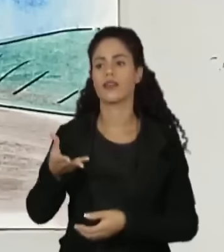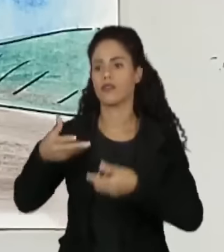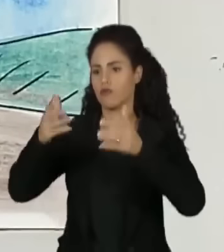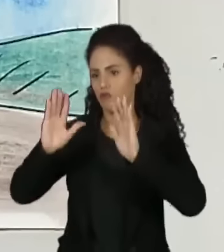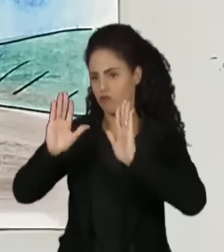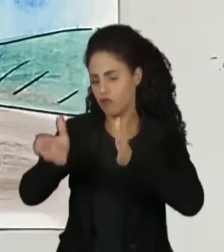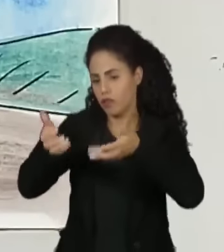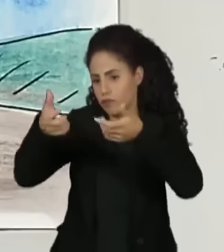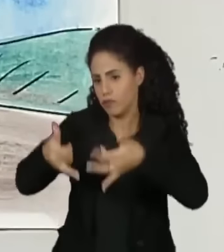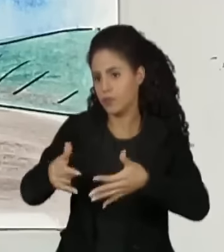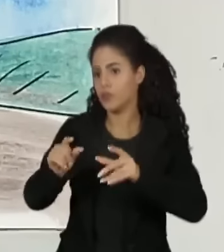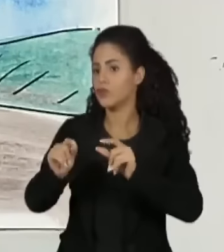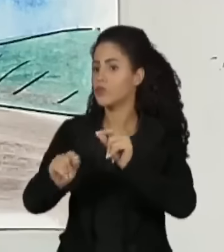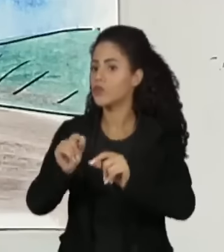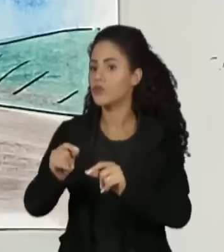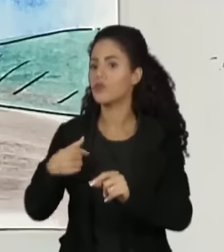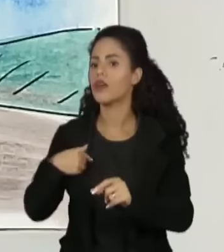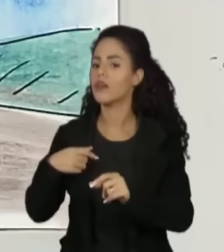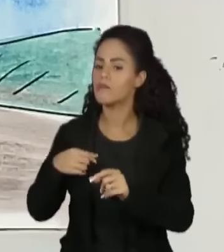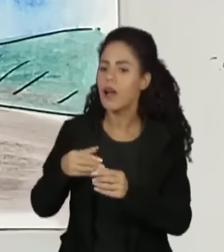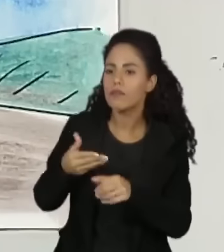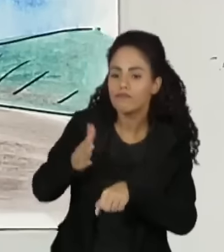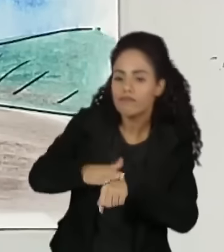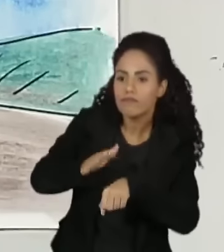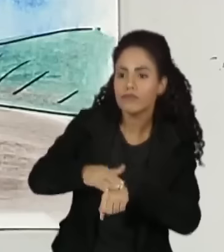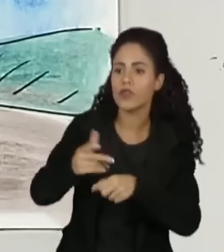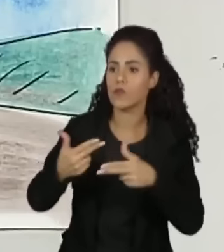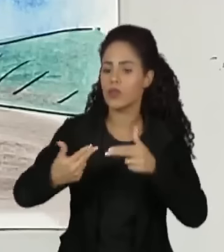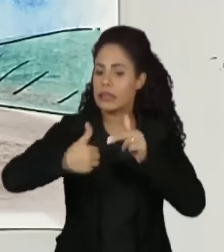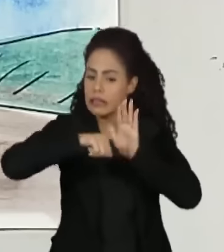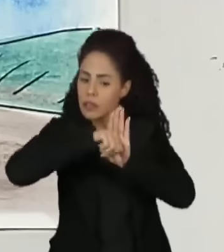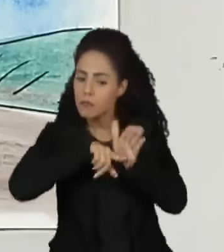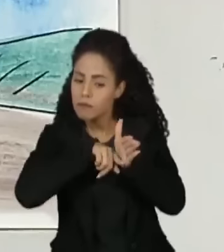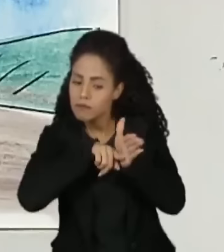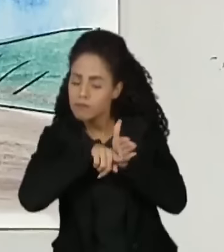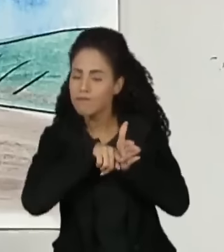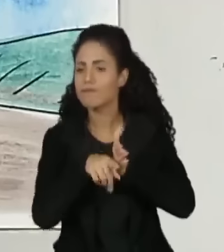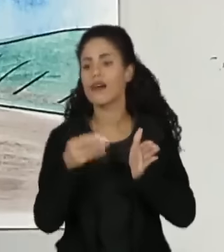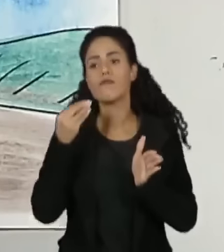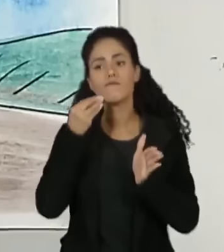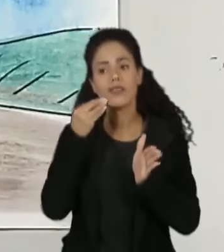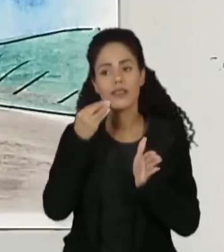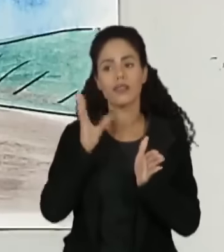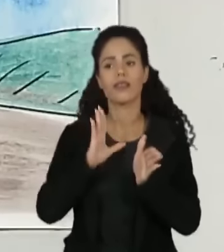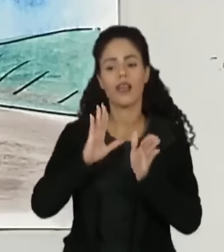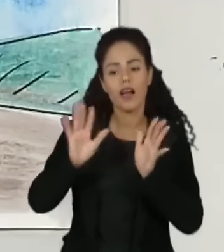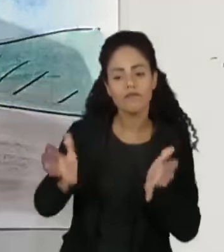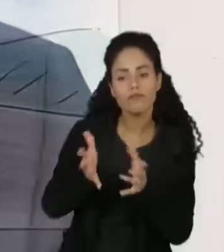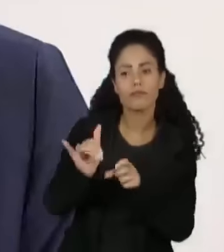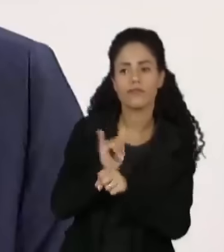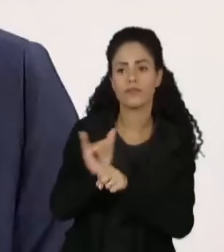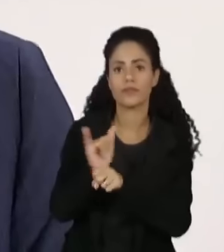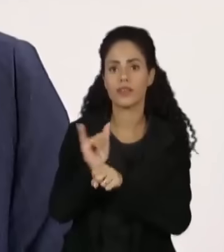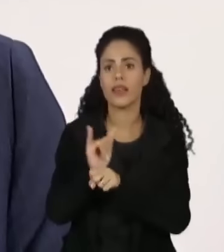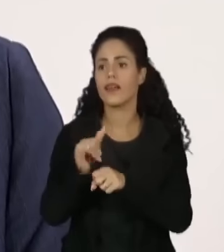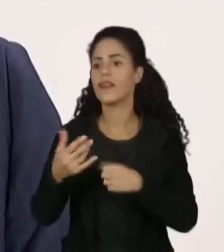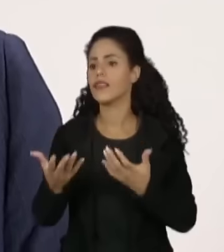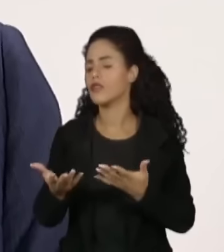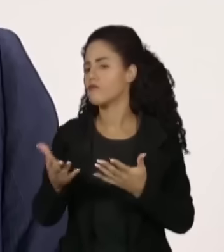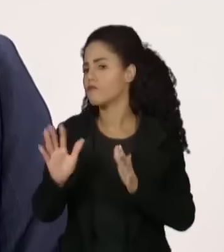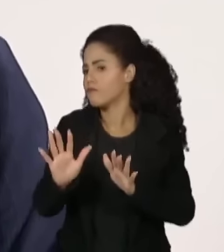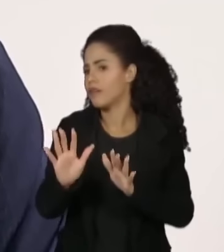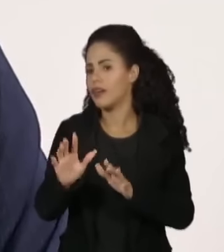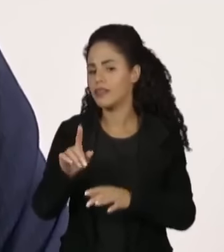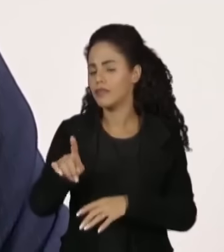o Tiago, é o exercício de uma competência criminal que está sendo objeto de recurso. Portanto, nenhum desses dois